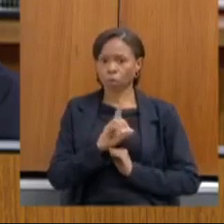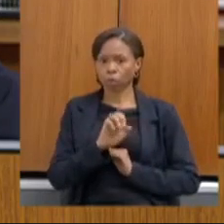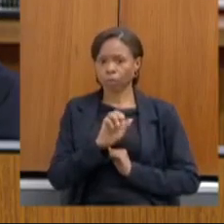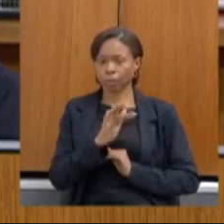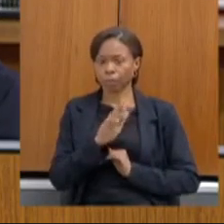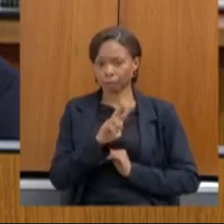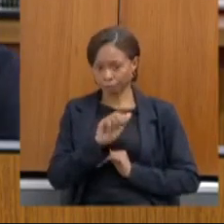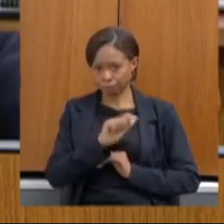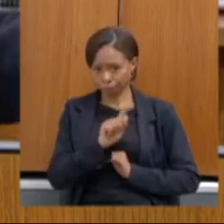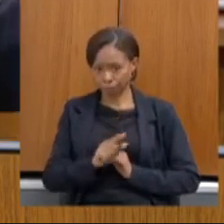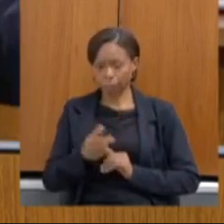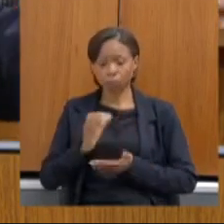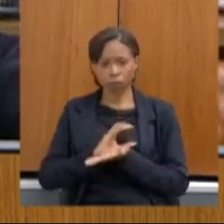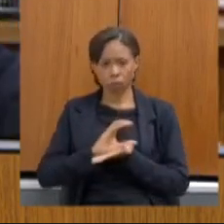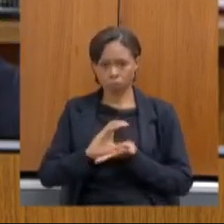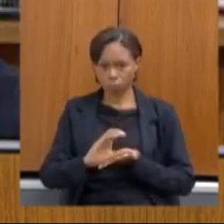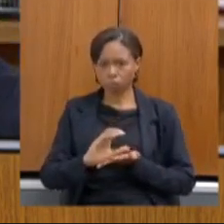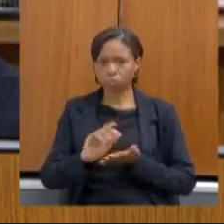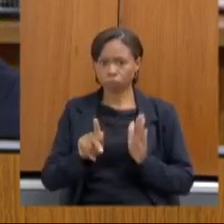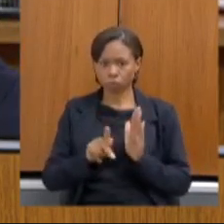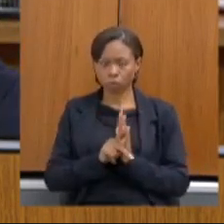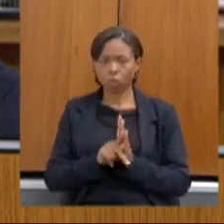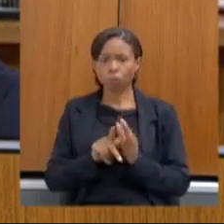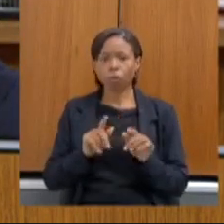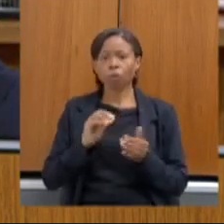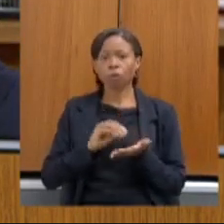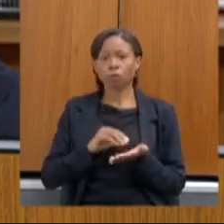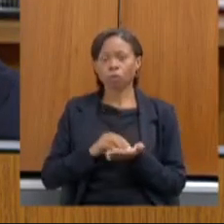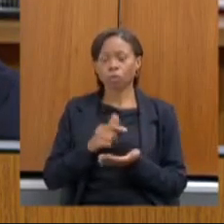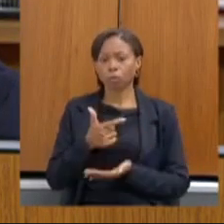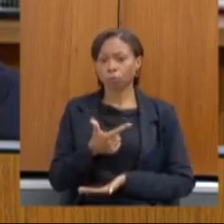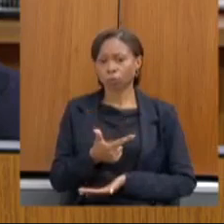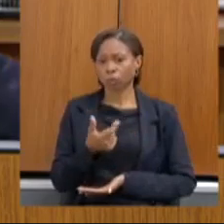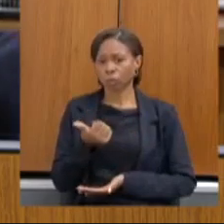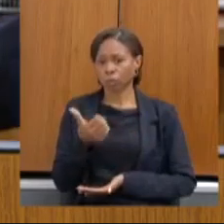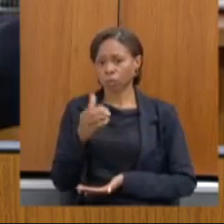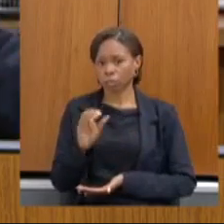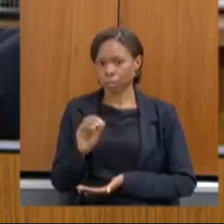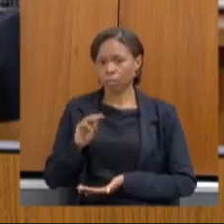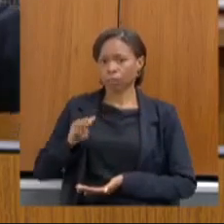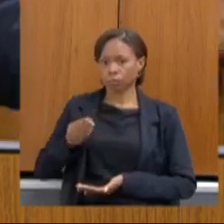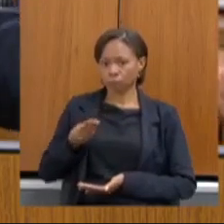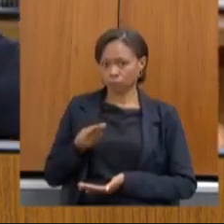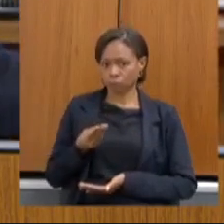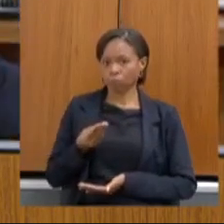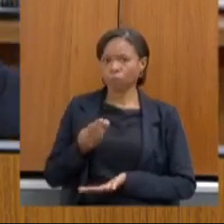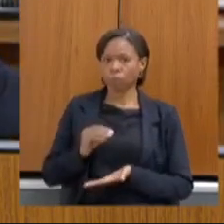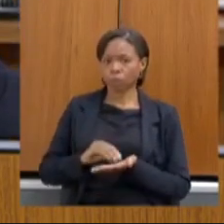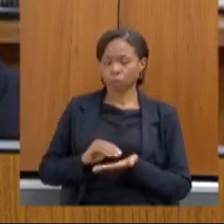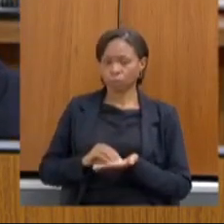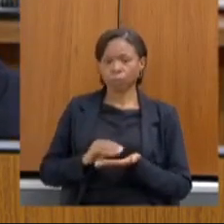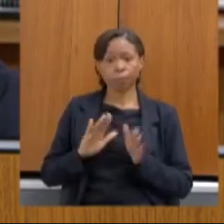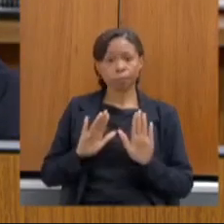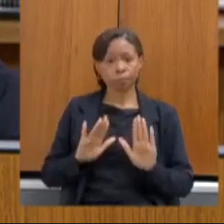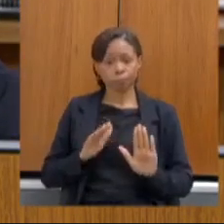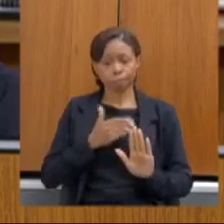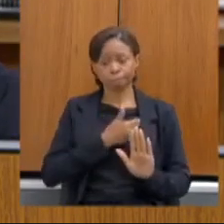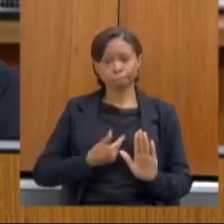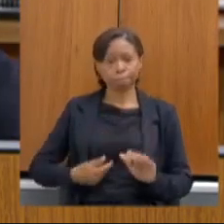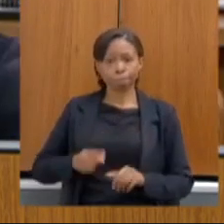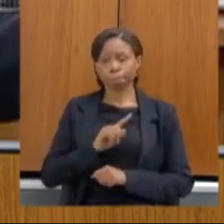esse investimento e falta 210 milhões a mais mas para que o governador